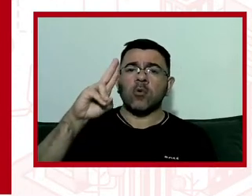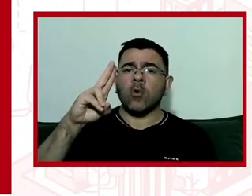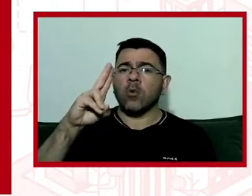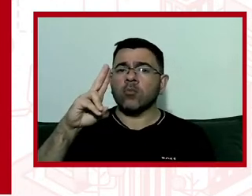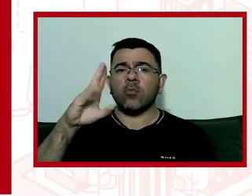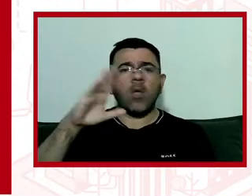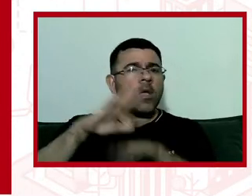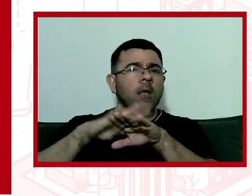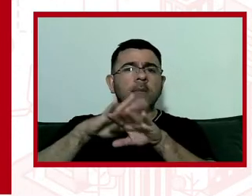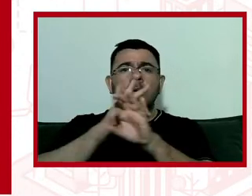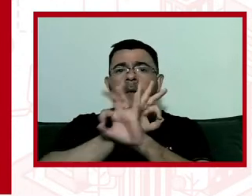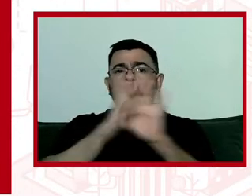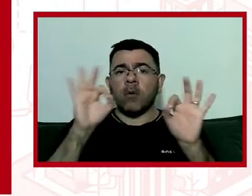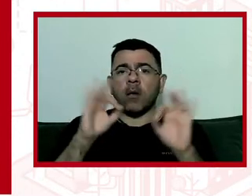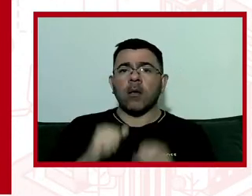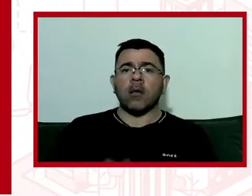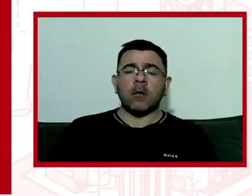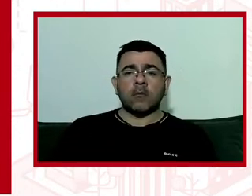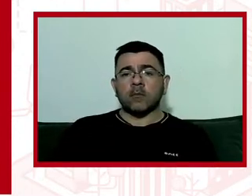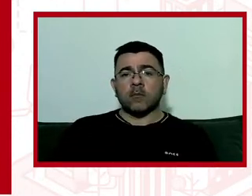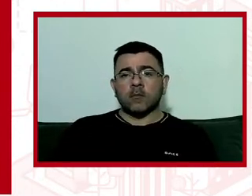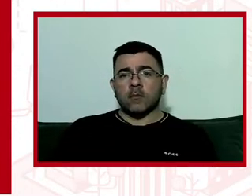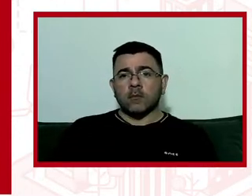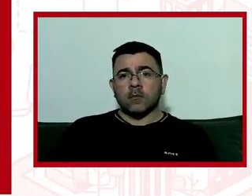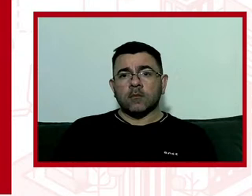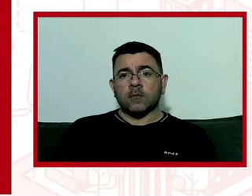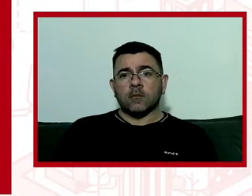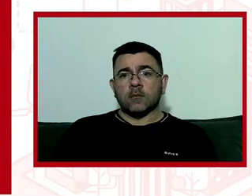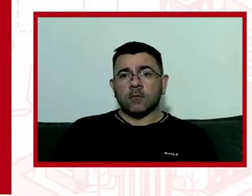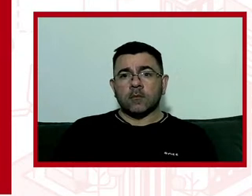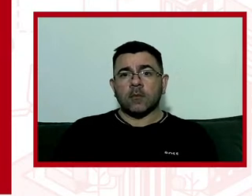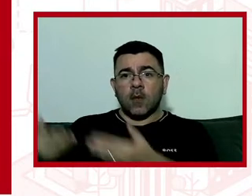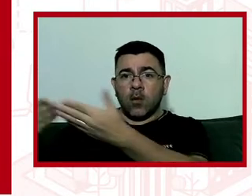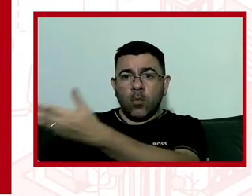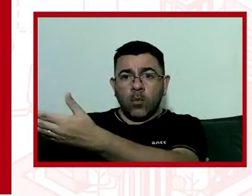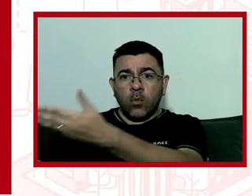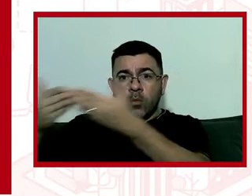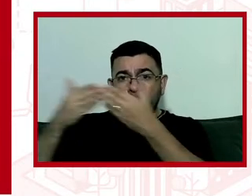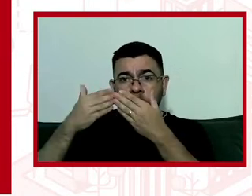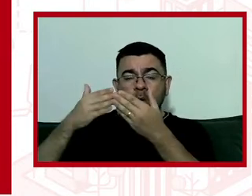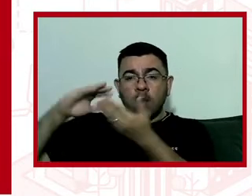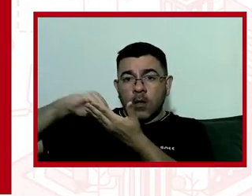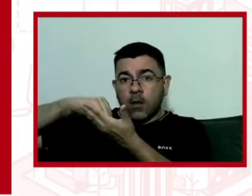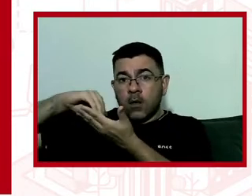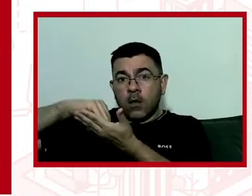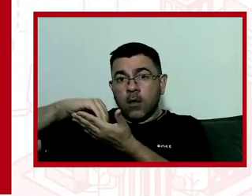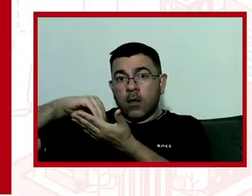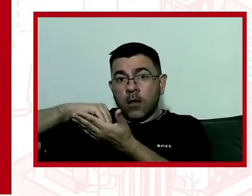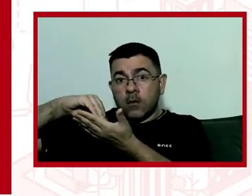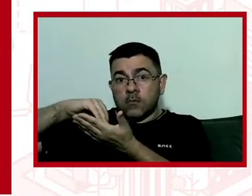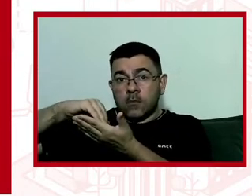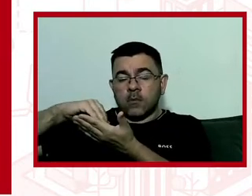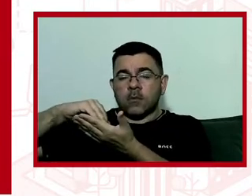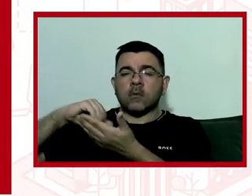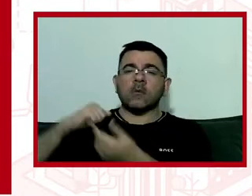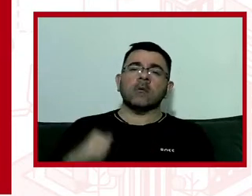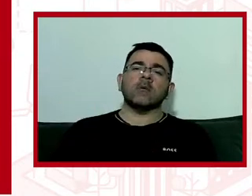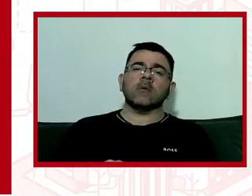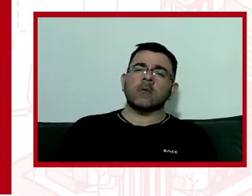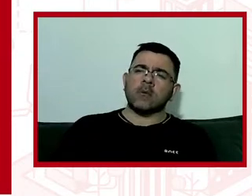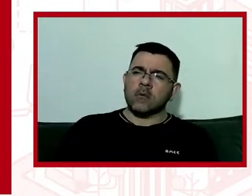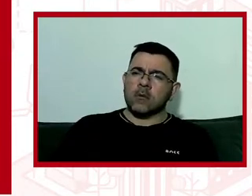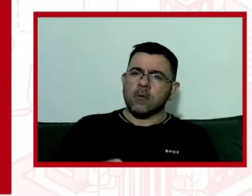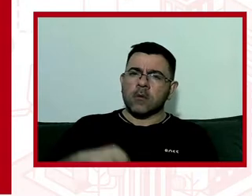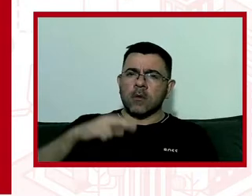seguinte contrate eh coloque um secretário que é Procurador eh escolha um auditor para ser o